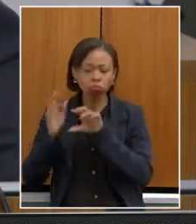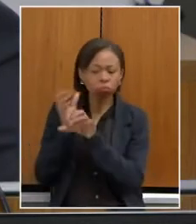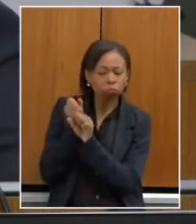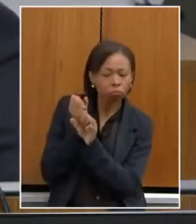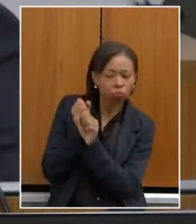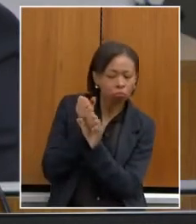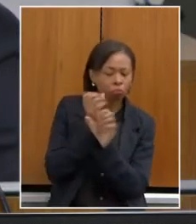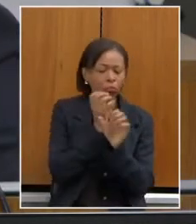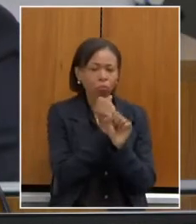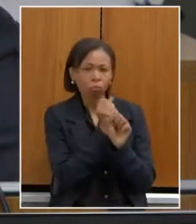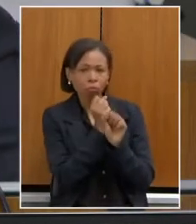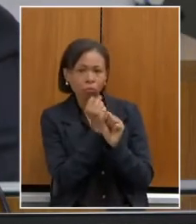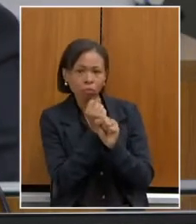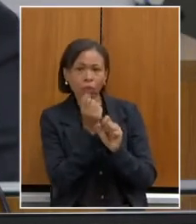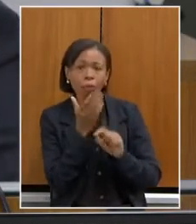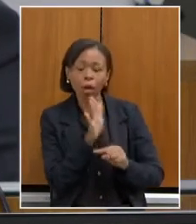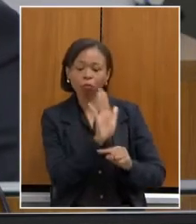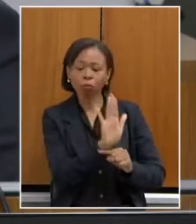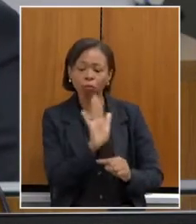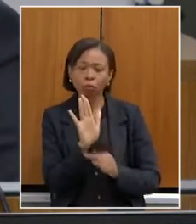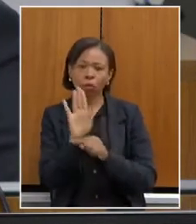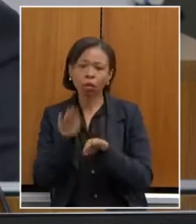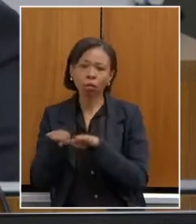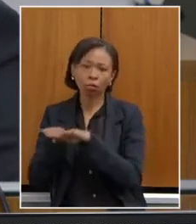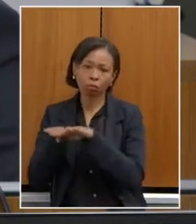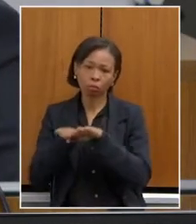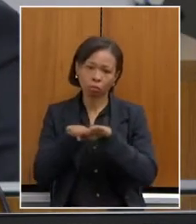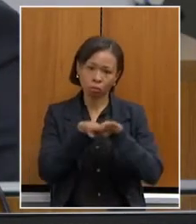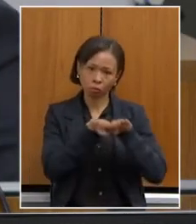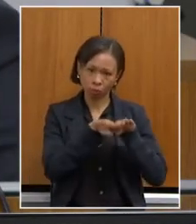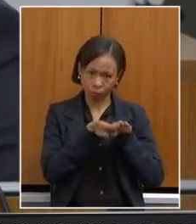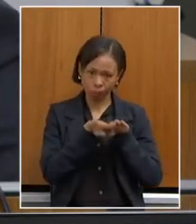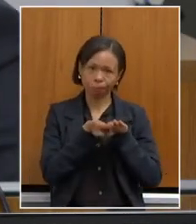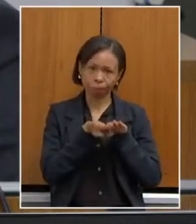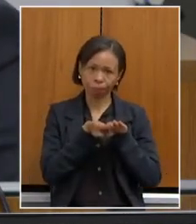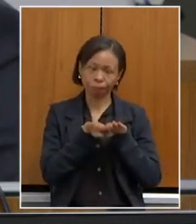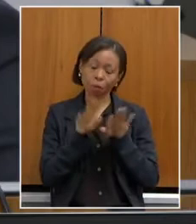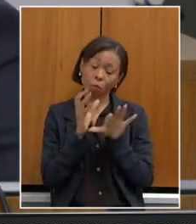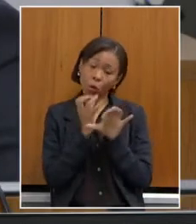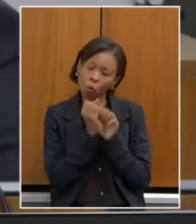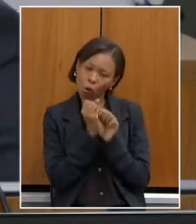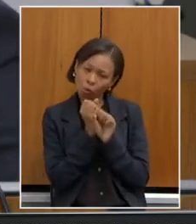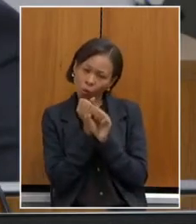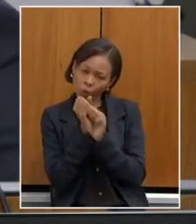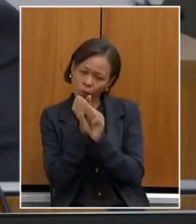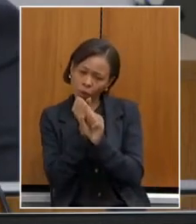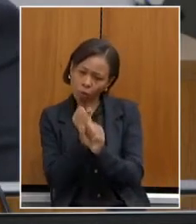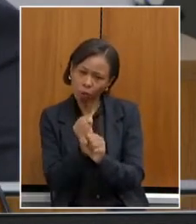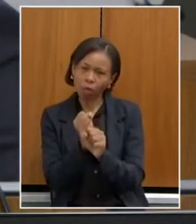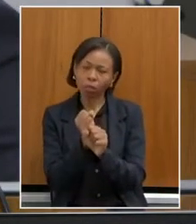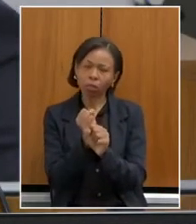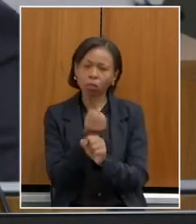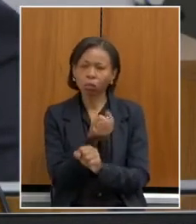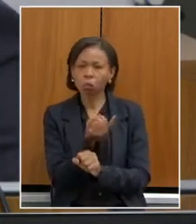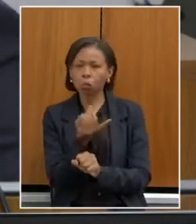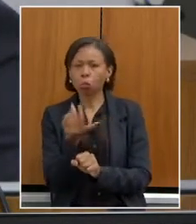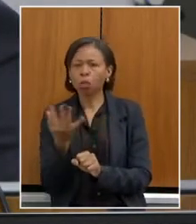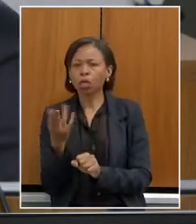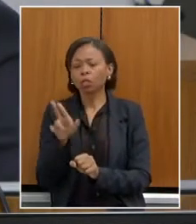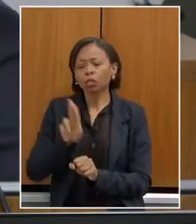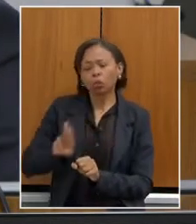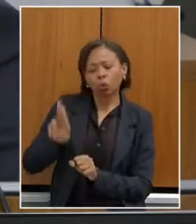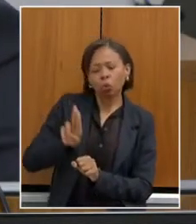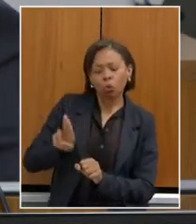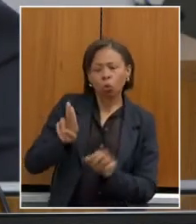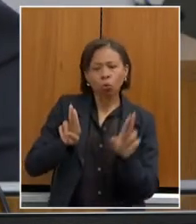o mínimo possível calculando o quantitativo utilizado previsto de utilização isso